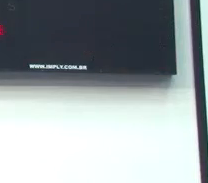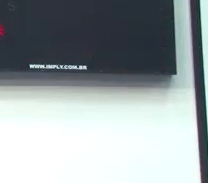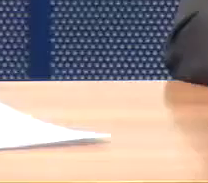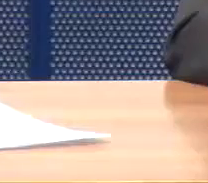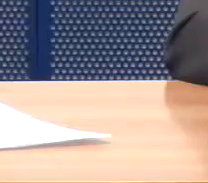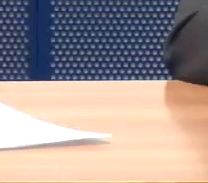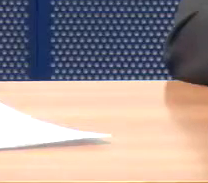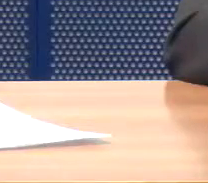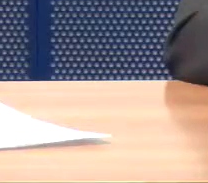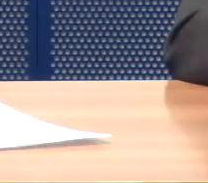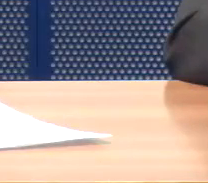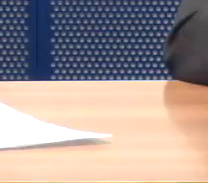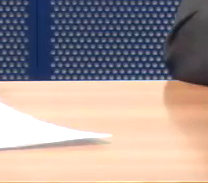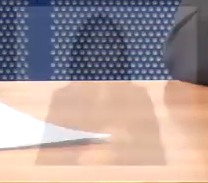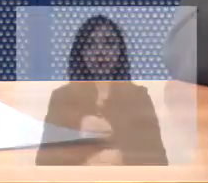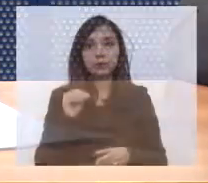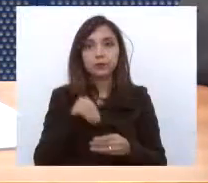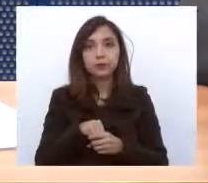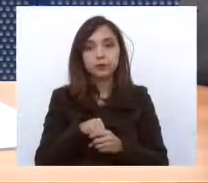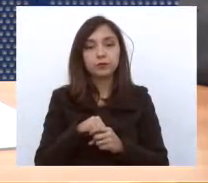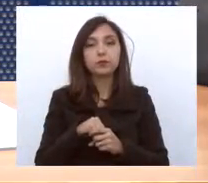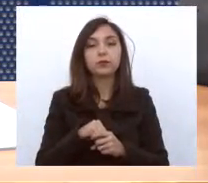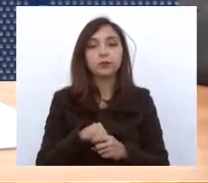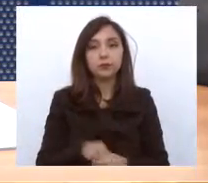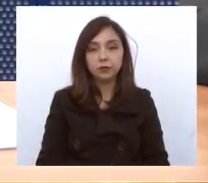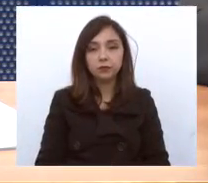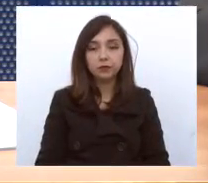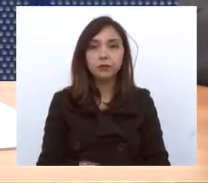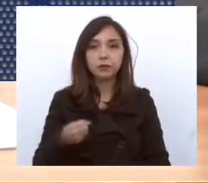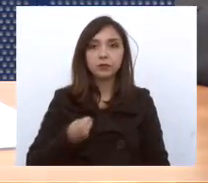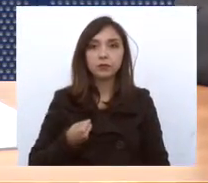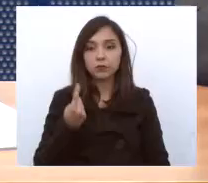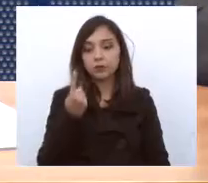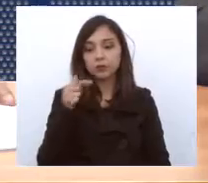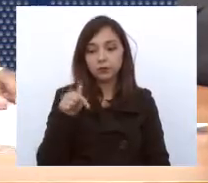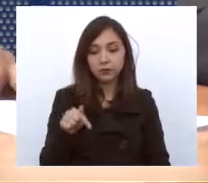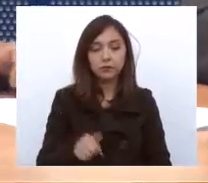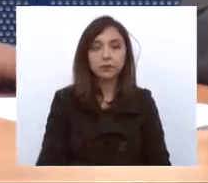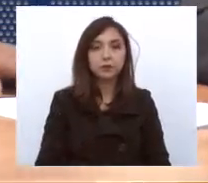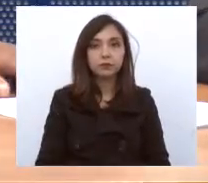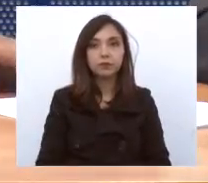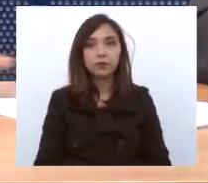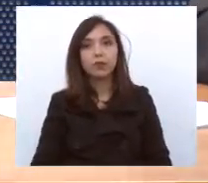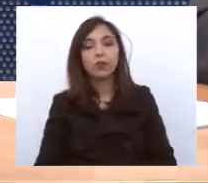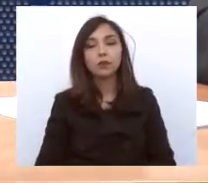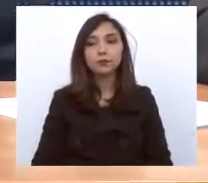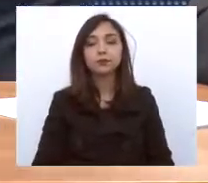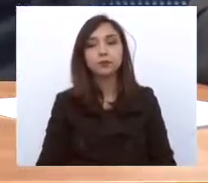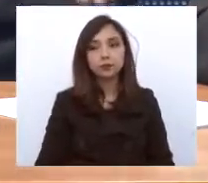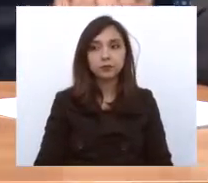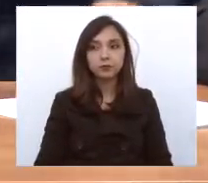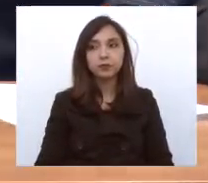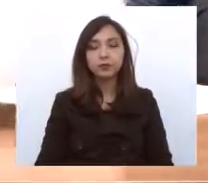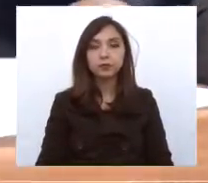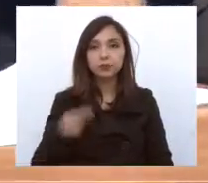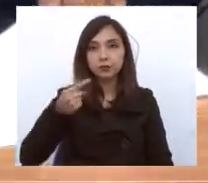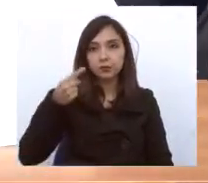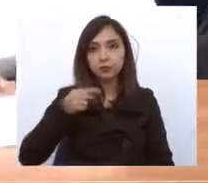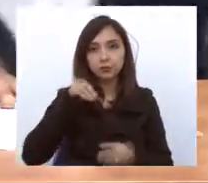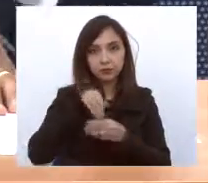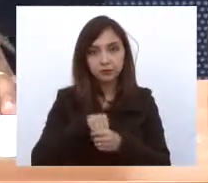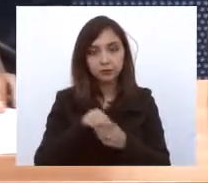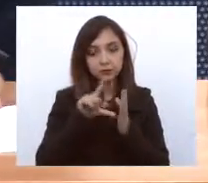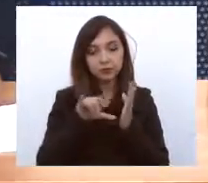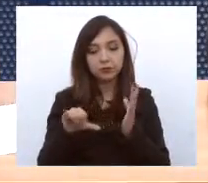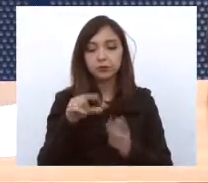Encerrada a votação, aprovado a sanção. Item 17, senhor secretário para a leitura. Primeira votação do projeto